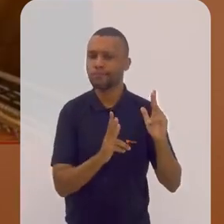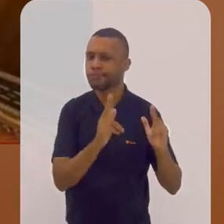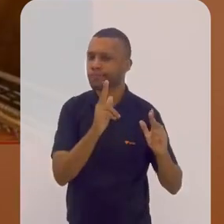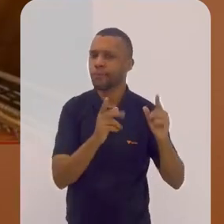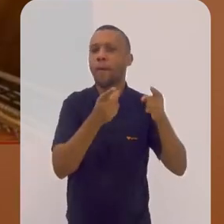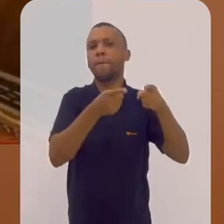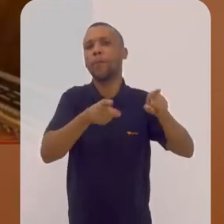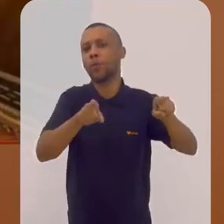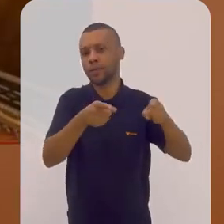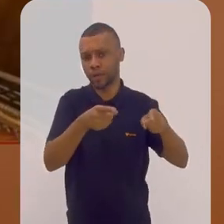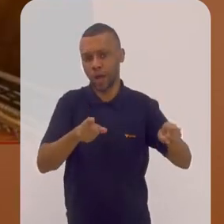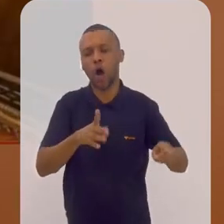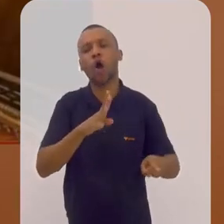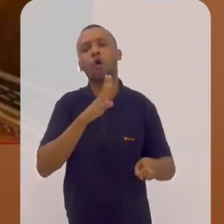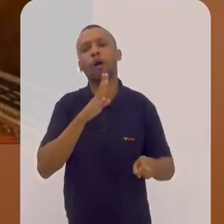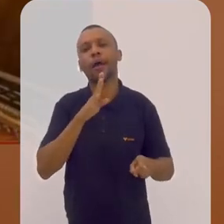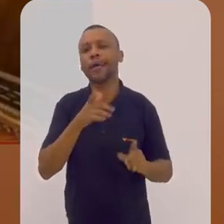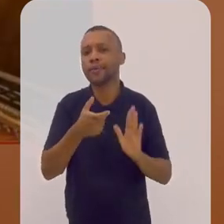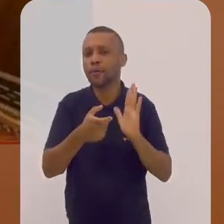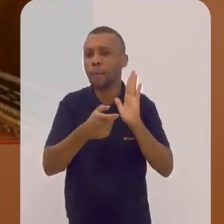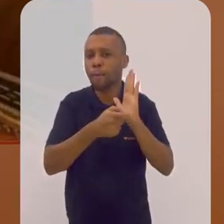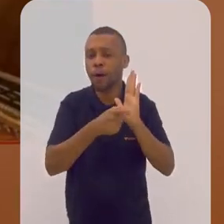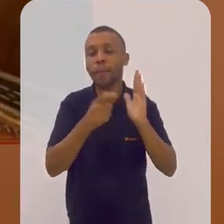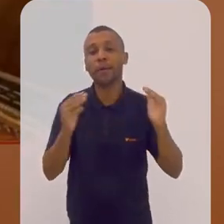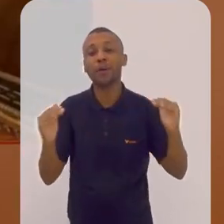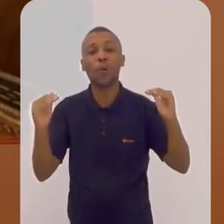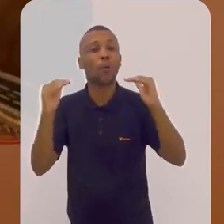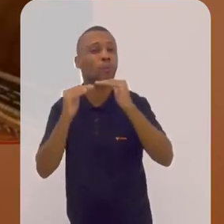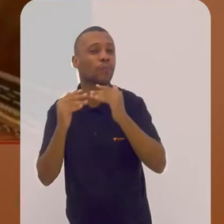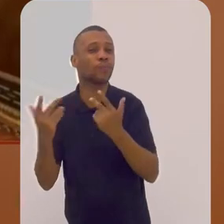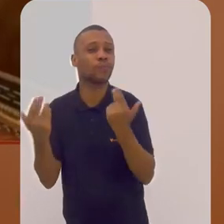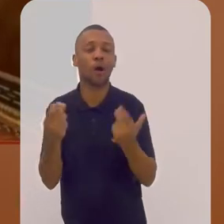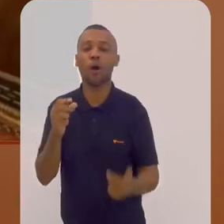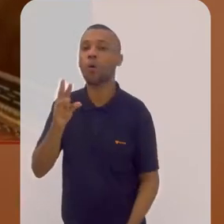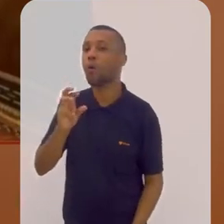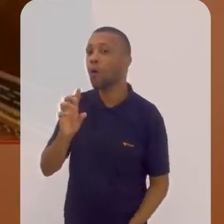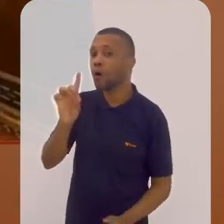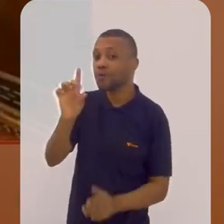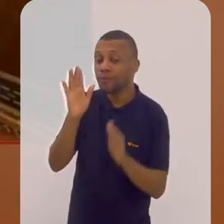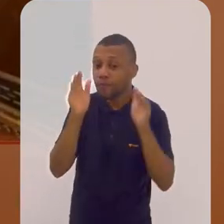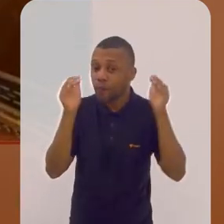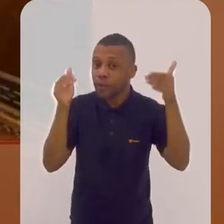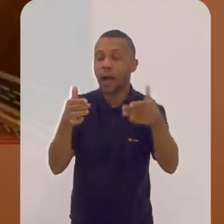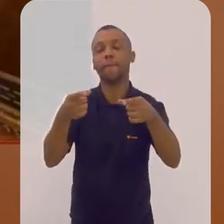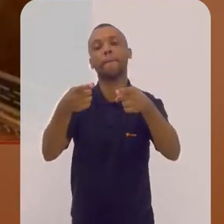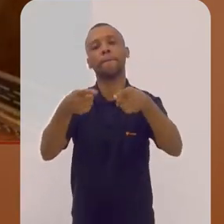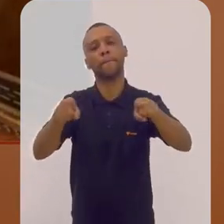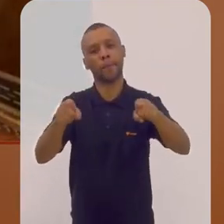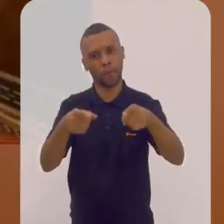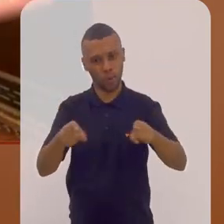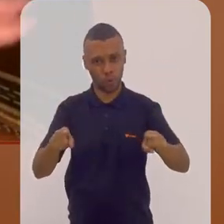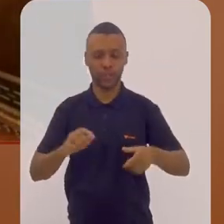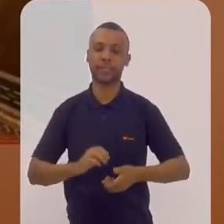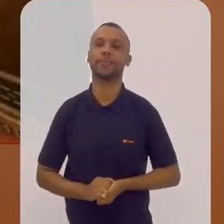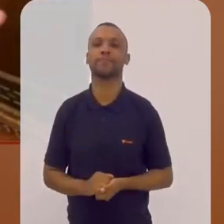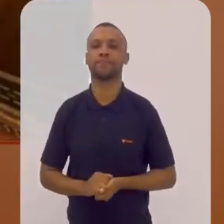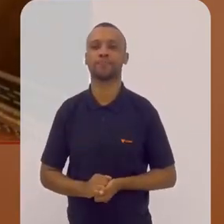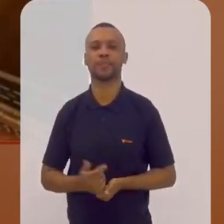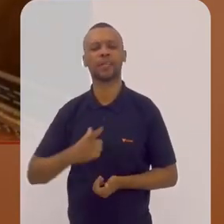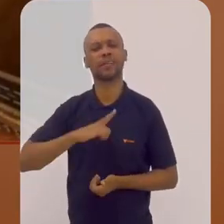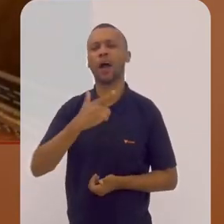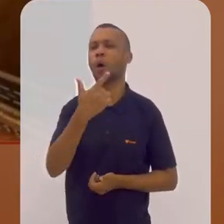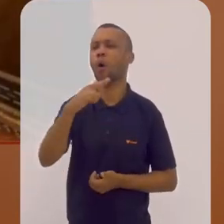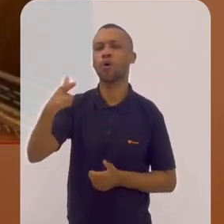em edição musical, que conhece o programa, que é o equivalente ao Word para a música, né? Que é o Finale, o Sibelius,